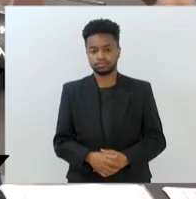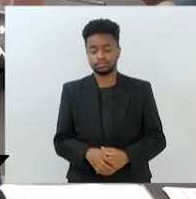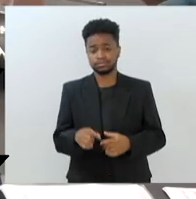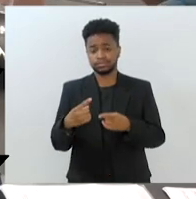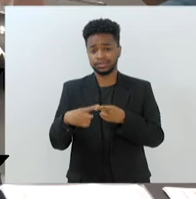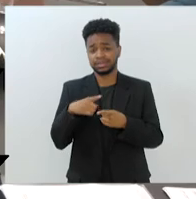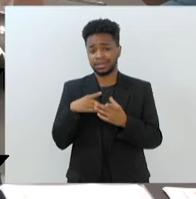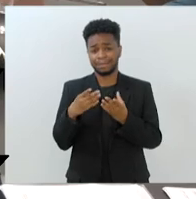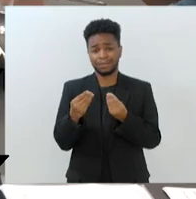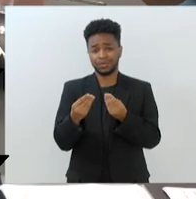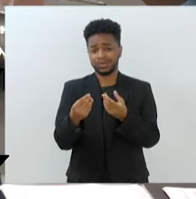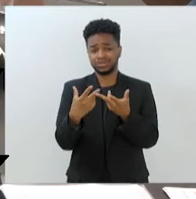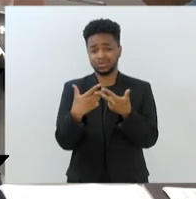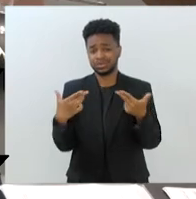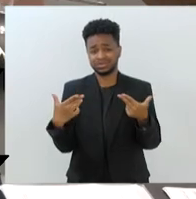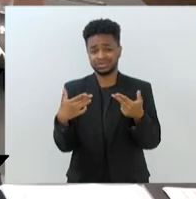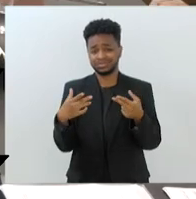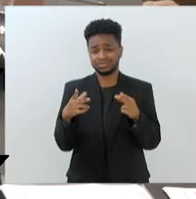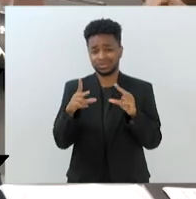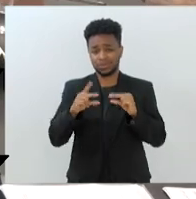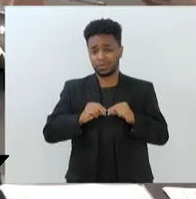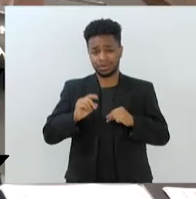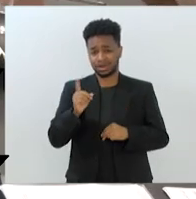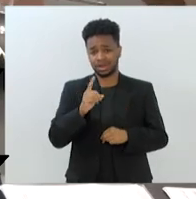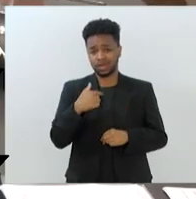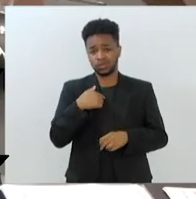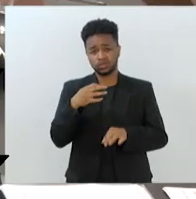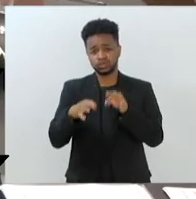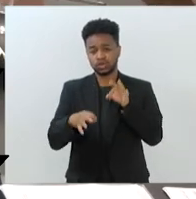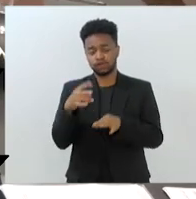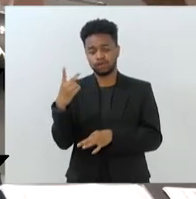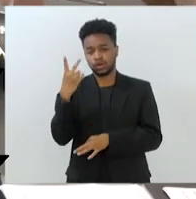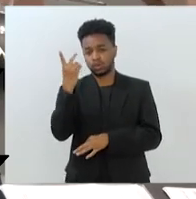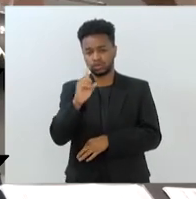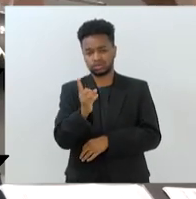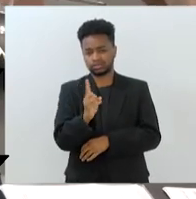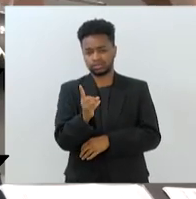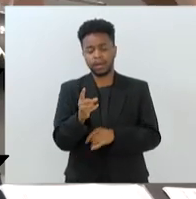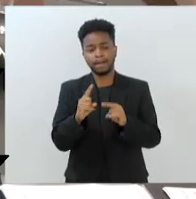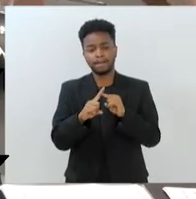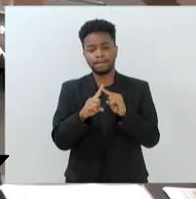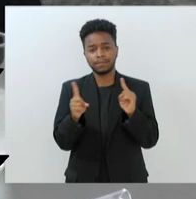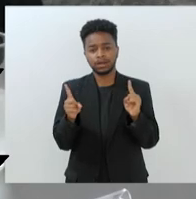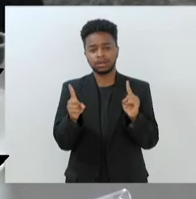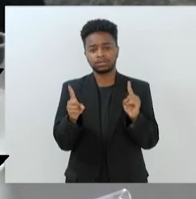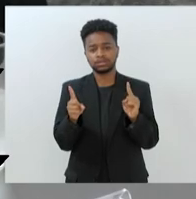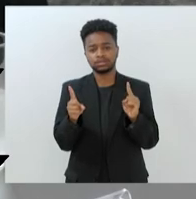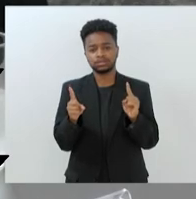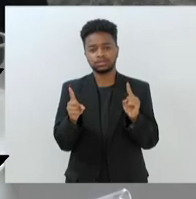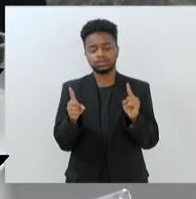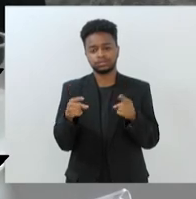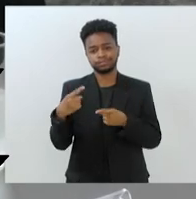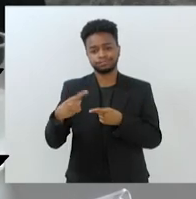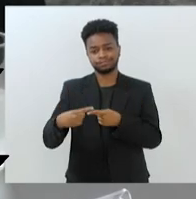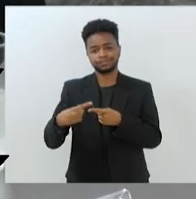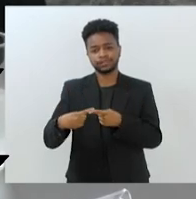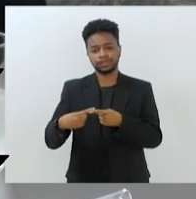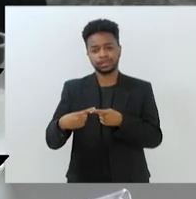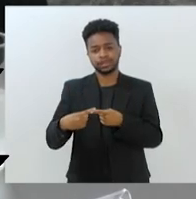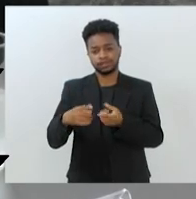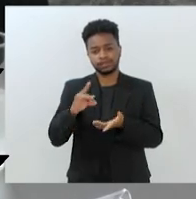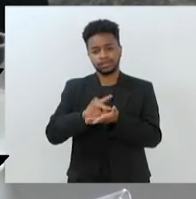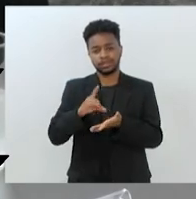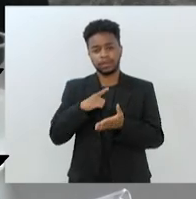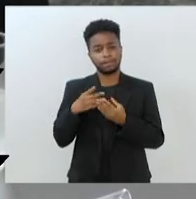coisa que não mereceria estar ali. Eu não estou fazendo juízo de valor meritório, mas porque é muito